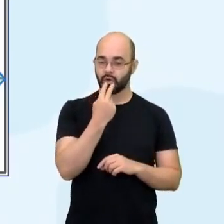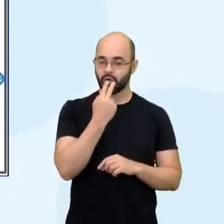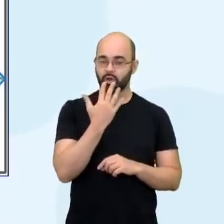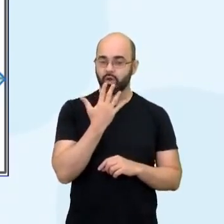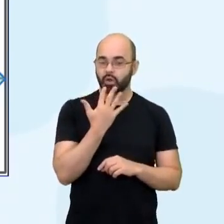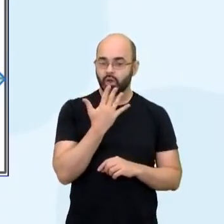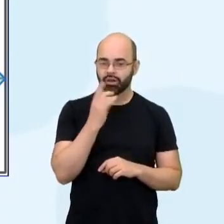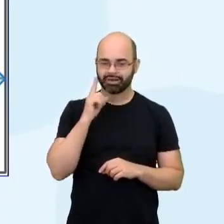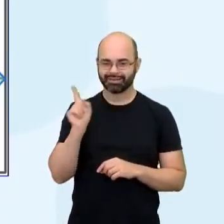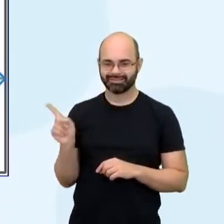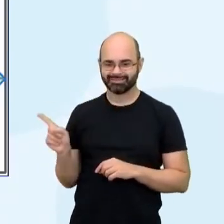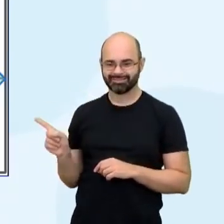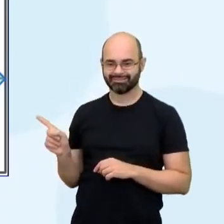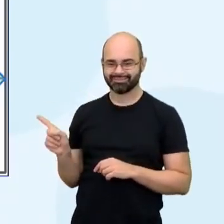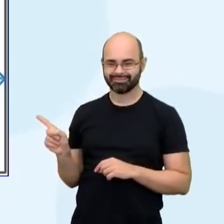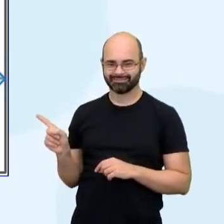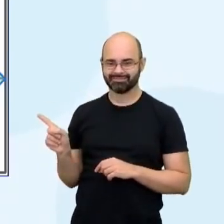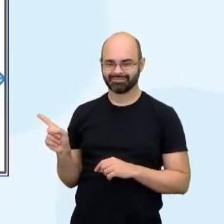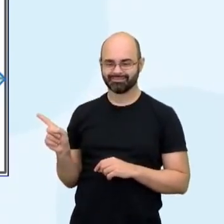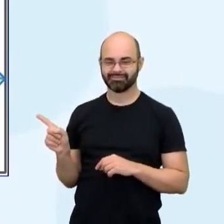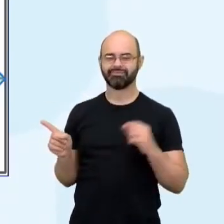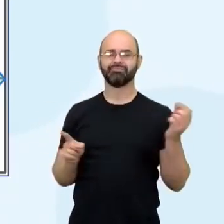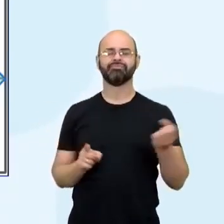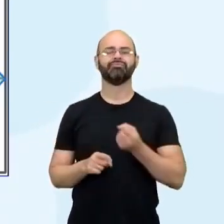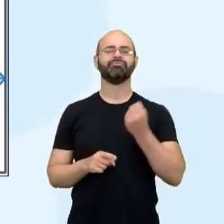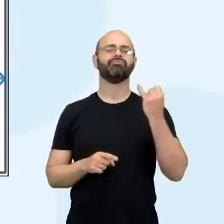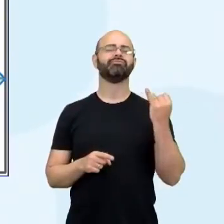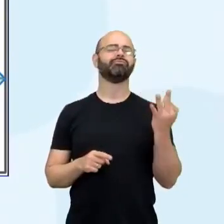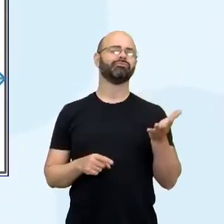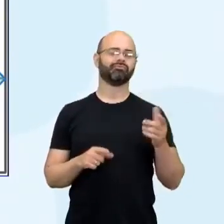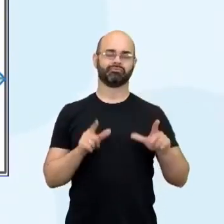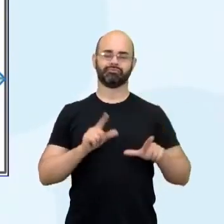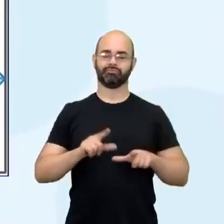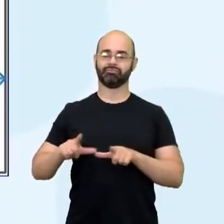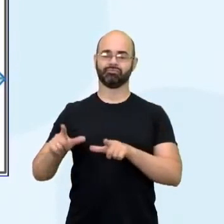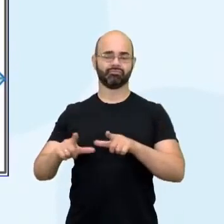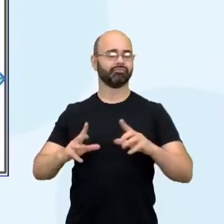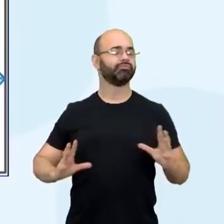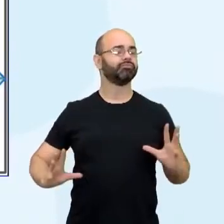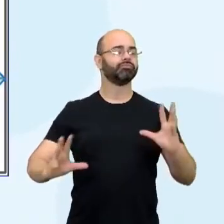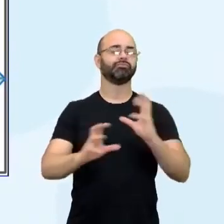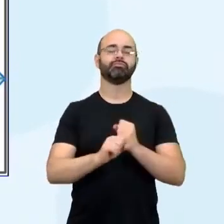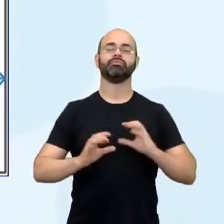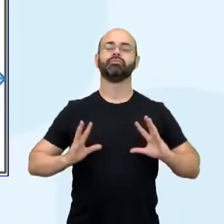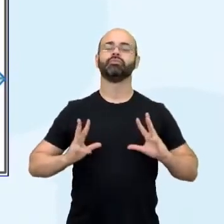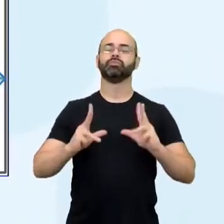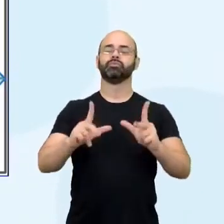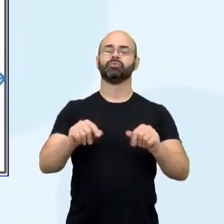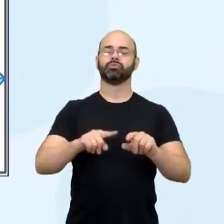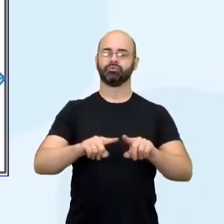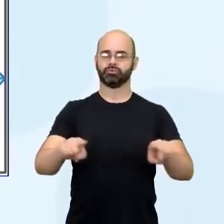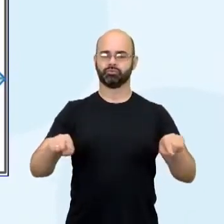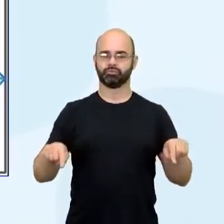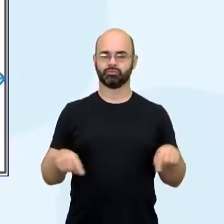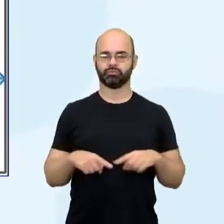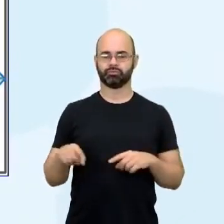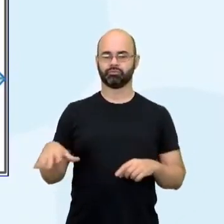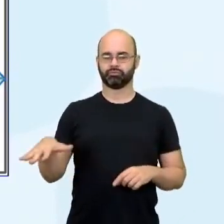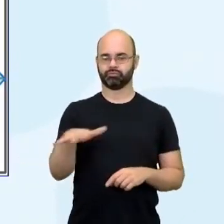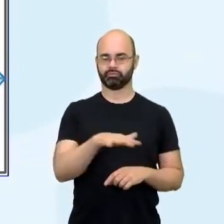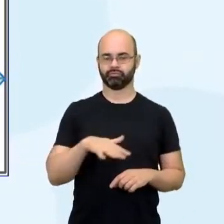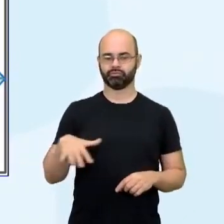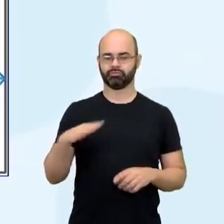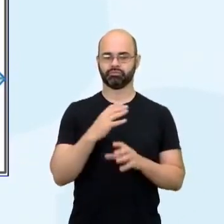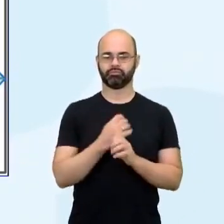piso cerâmico que será usada para cobrir todo o chão? Todo o chão, quem que é? Ó? É essa área aqui,